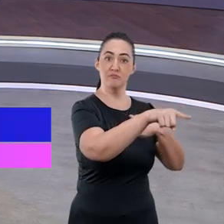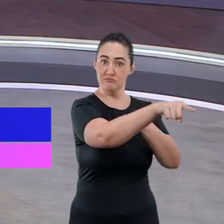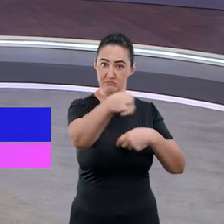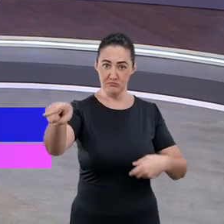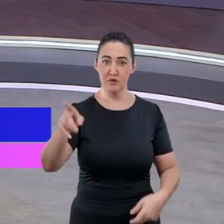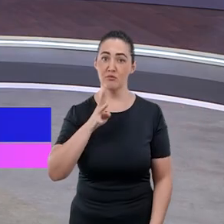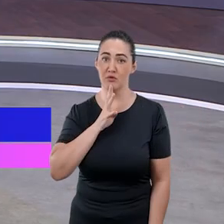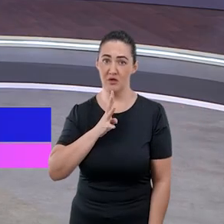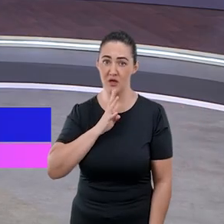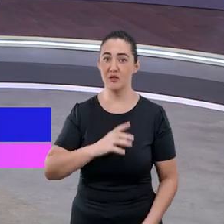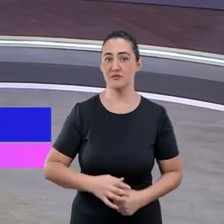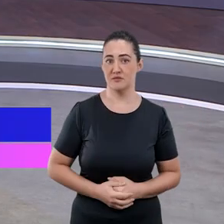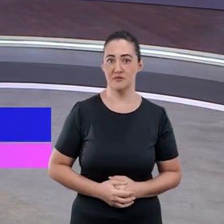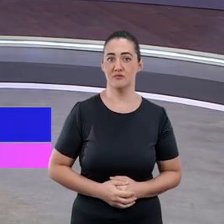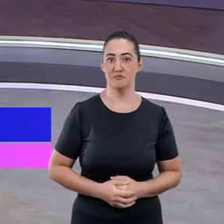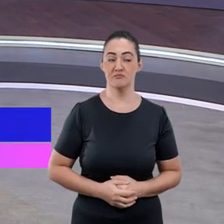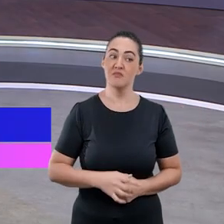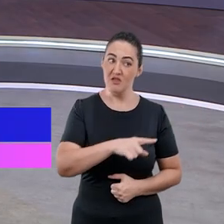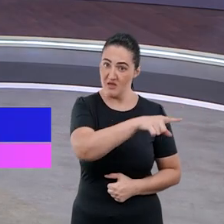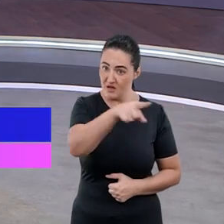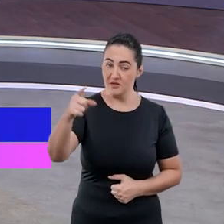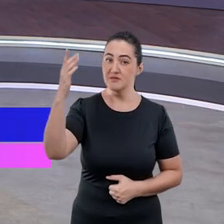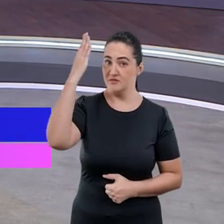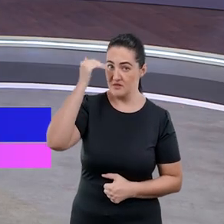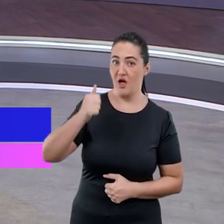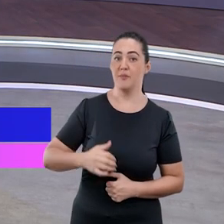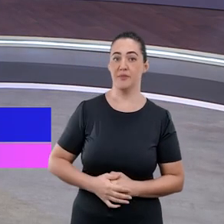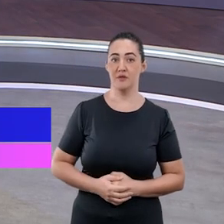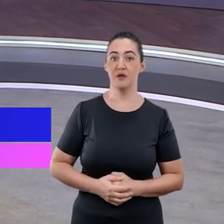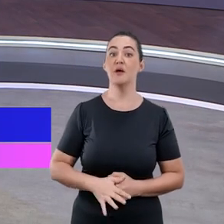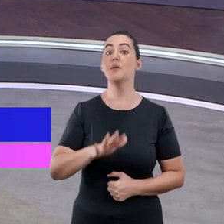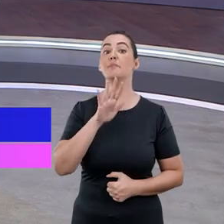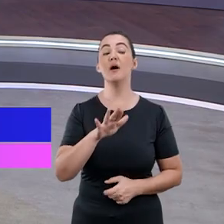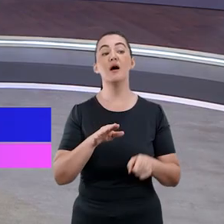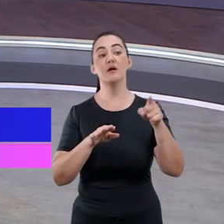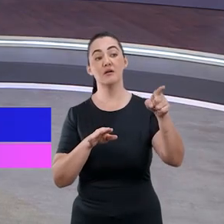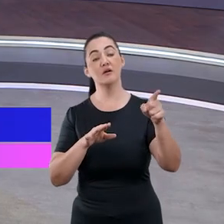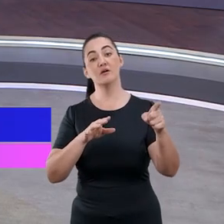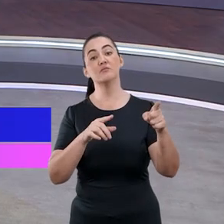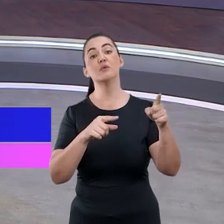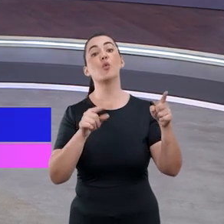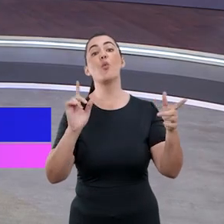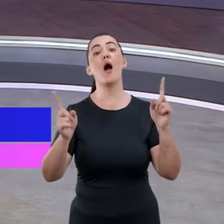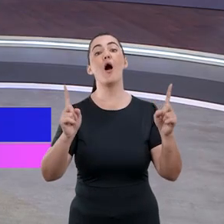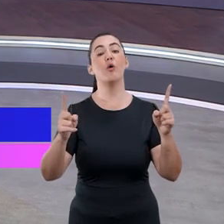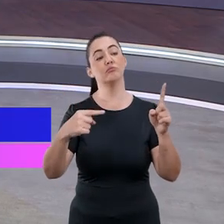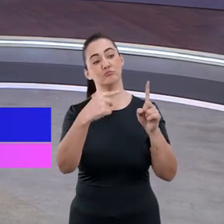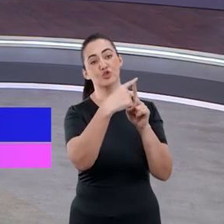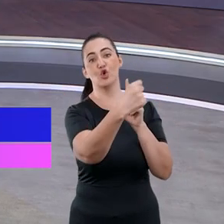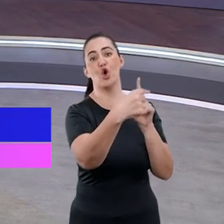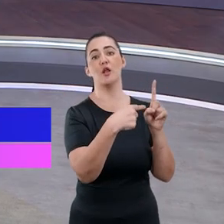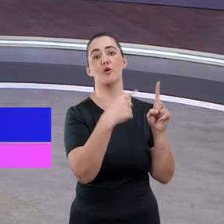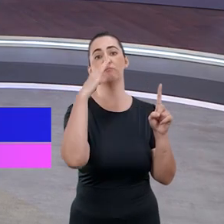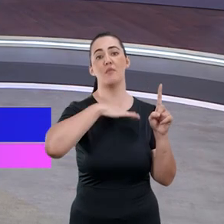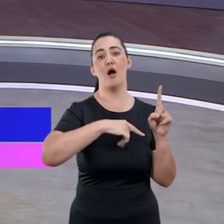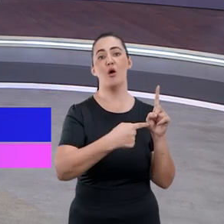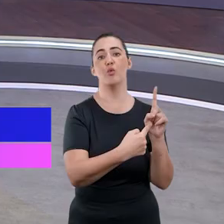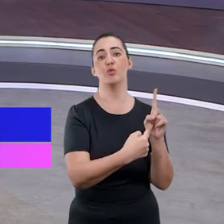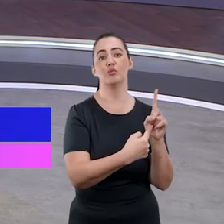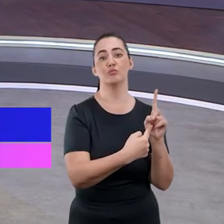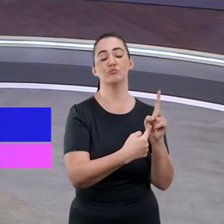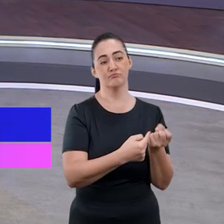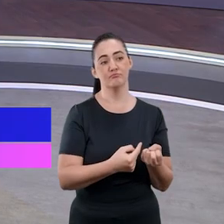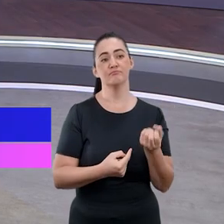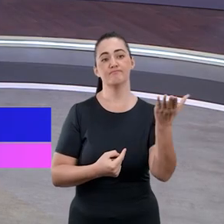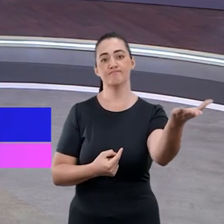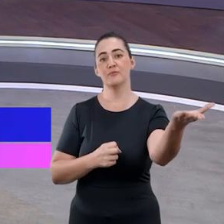esse anjo escolheu da forma como ele escolheu. Esse é um dos grandes mistérios que nós temos. Por que esse